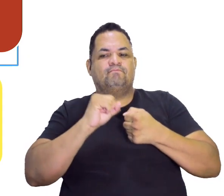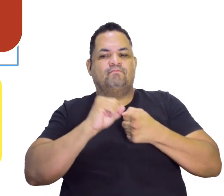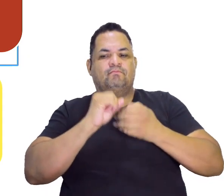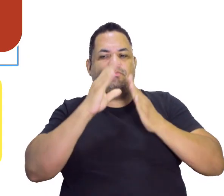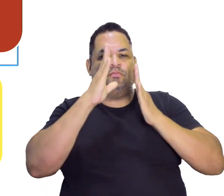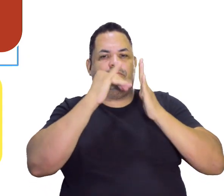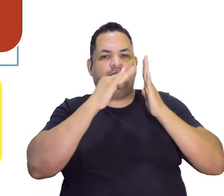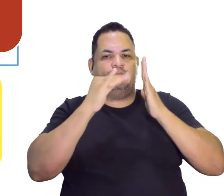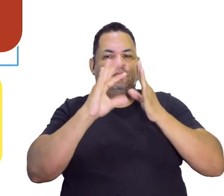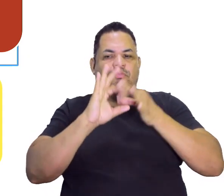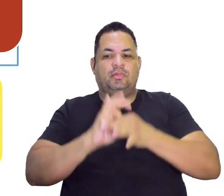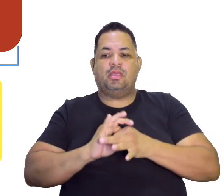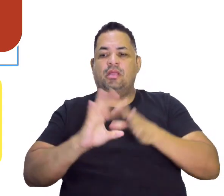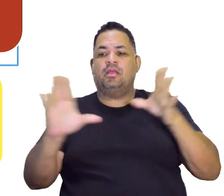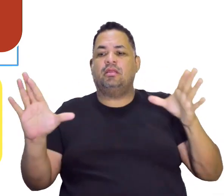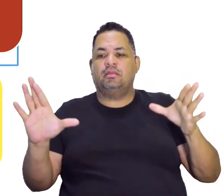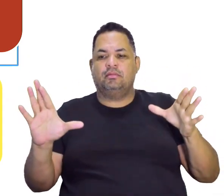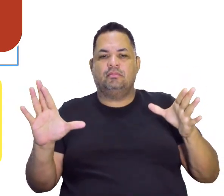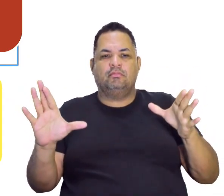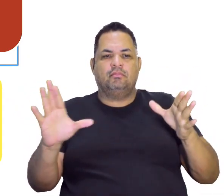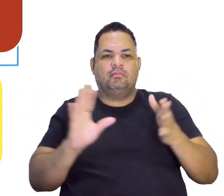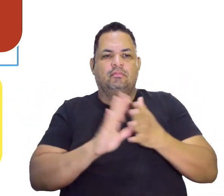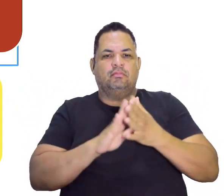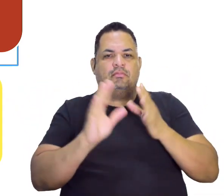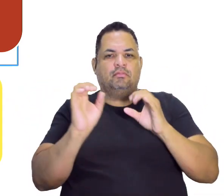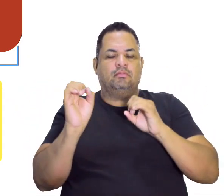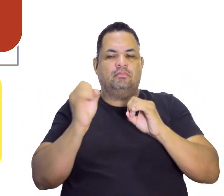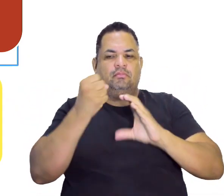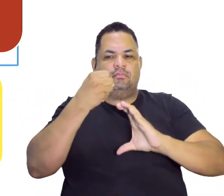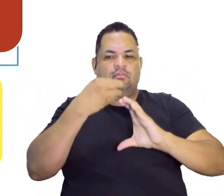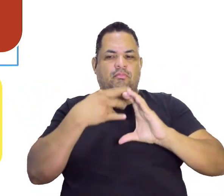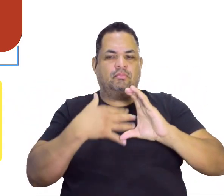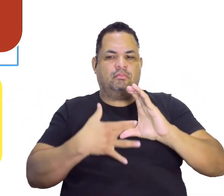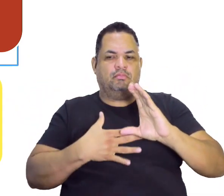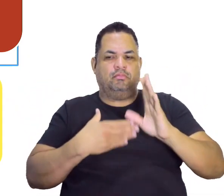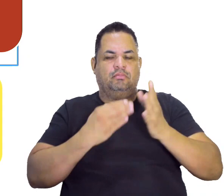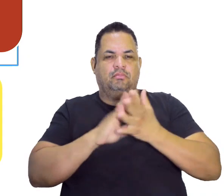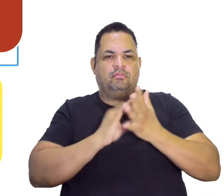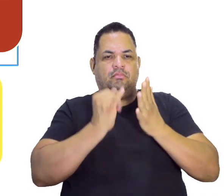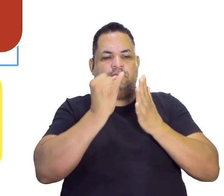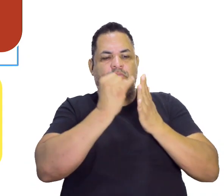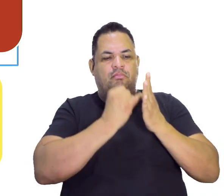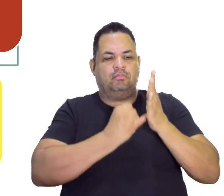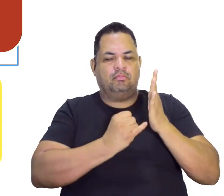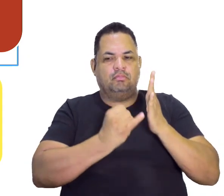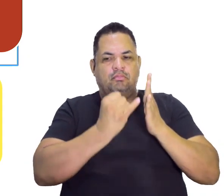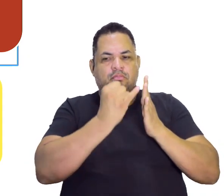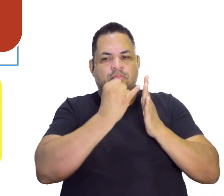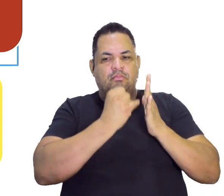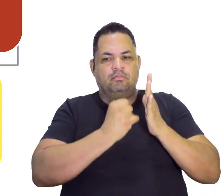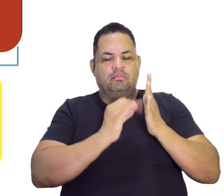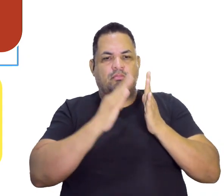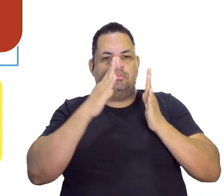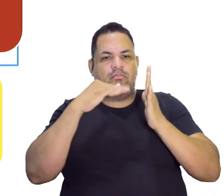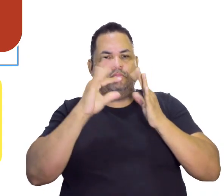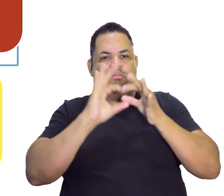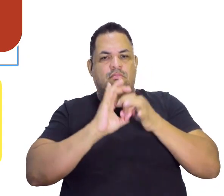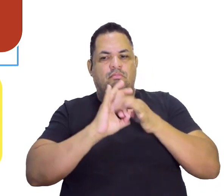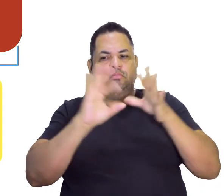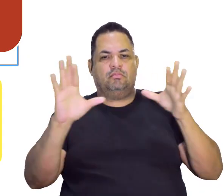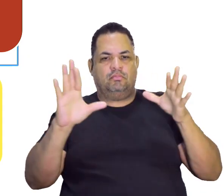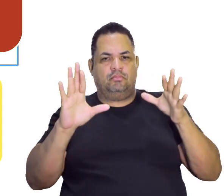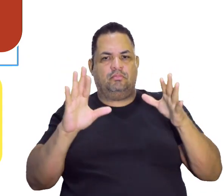em pinceladas soltas. Então, a característica maior do impressionismo são as